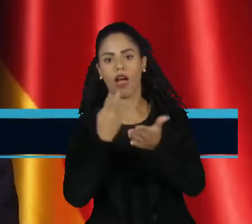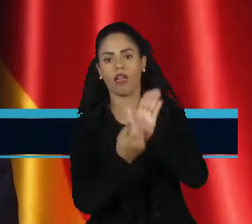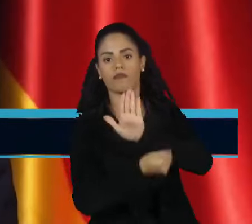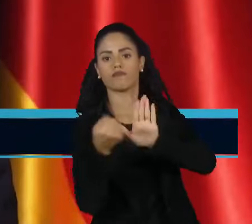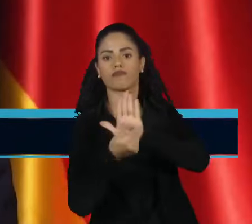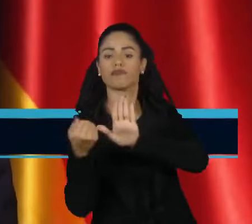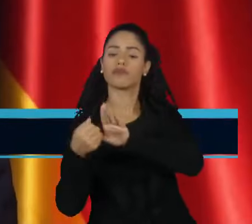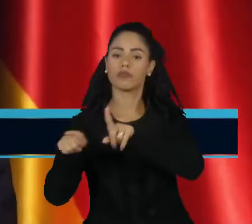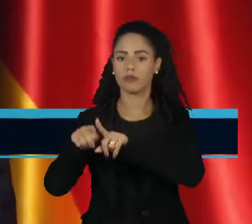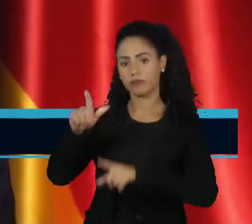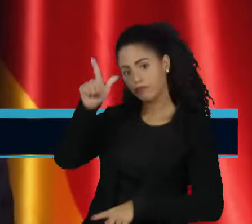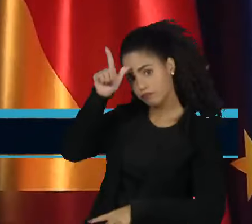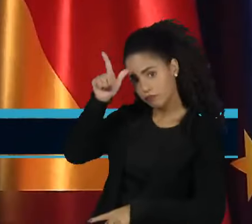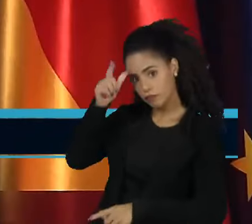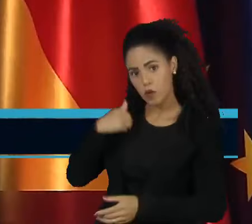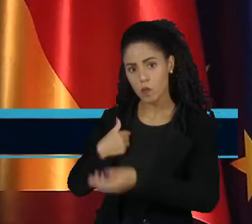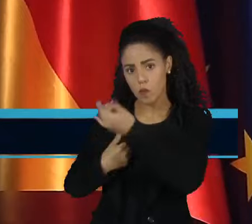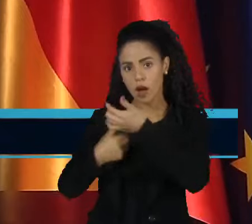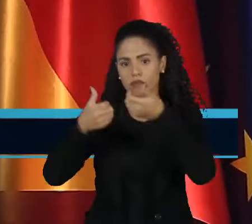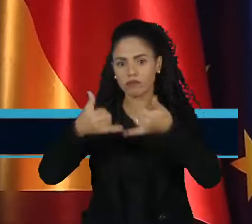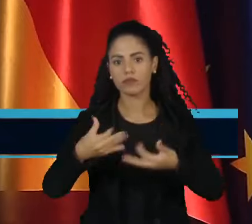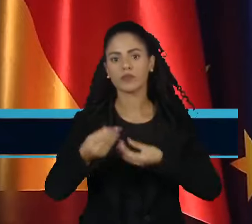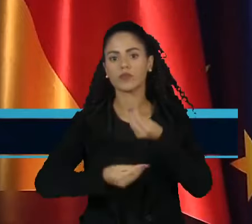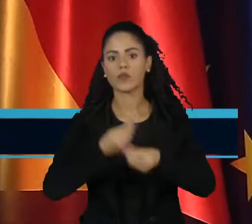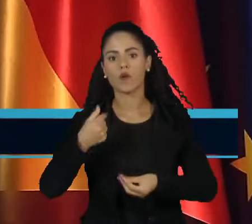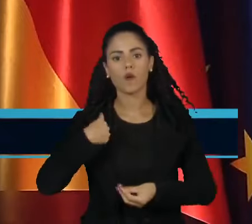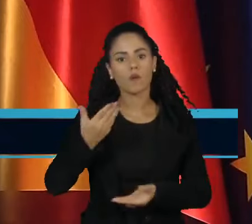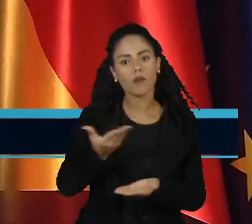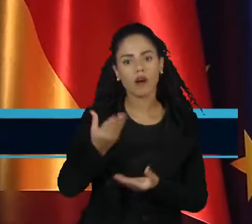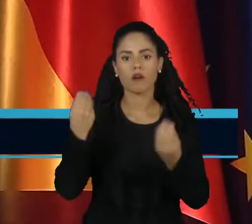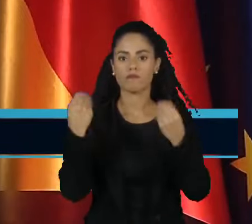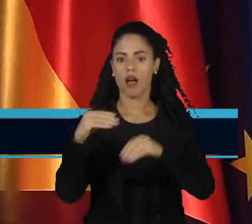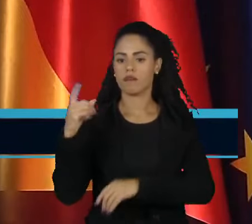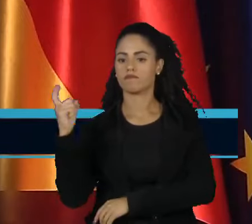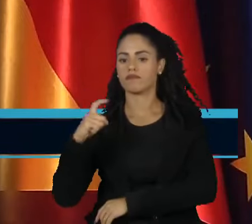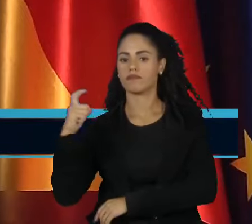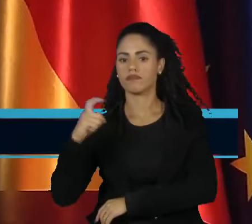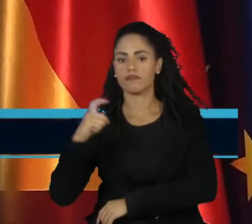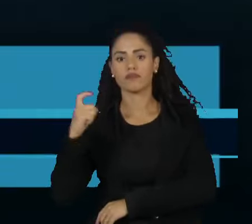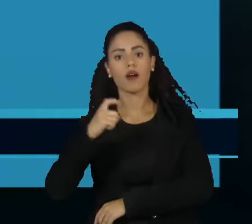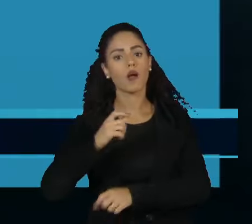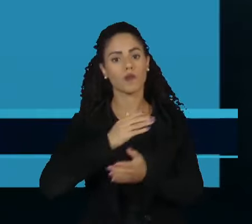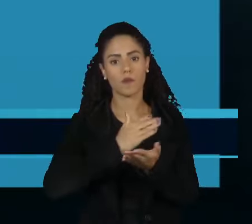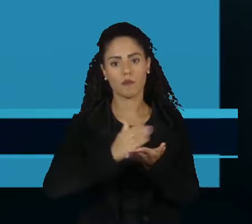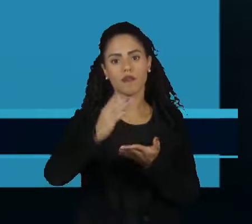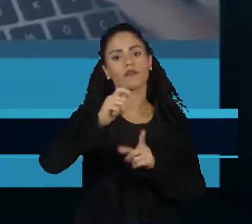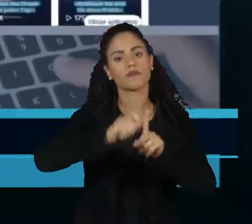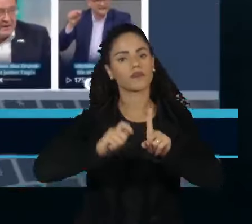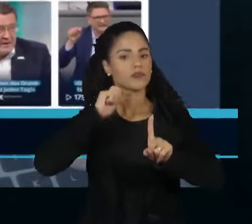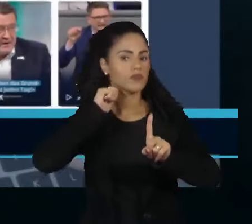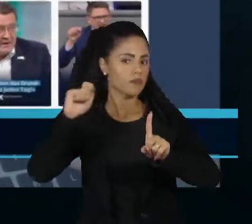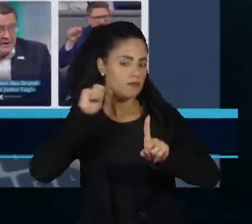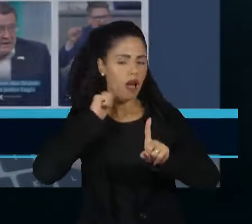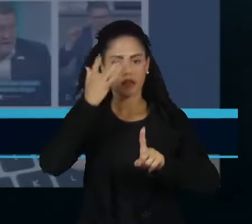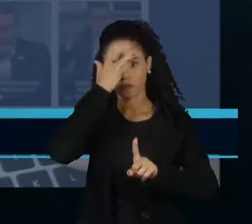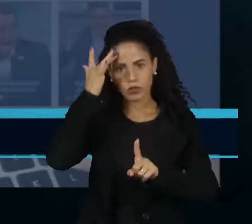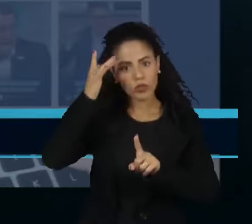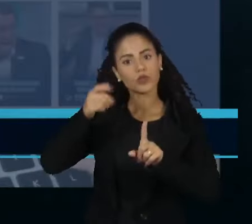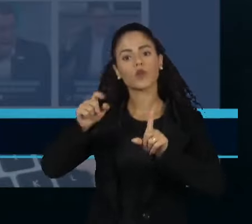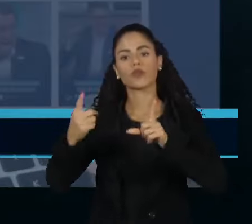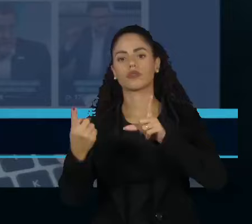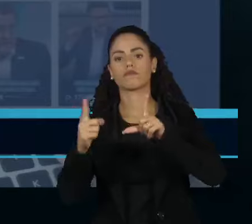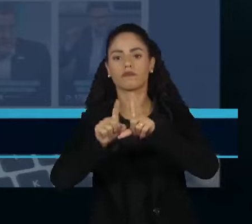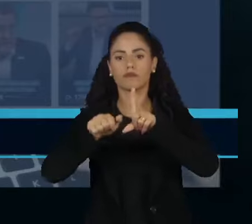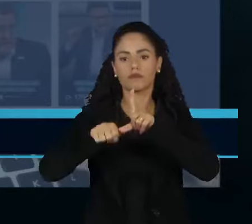a mídia alemã o próprio chanceler deve começar a postar no tiktok a partir de Abril com apoio de influenciadores a